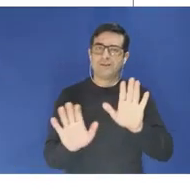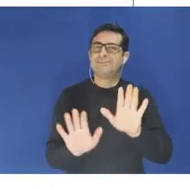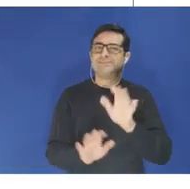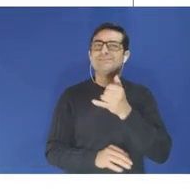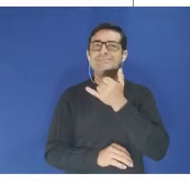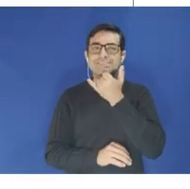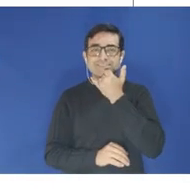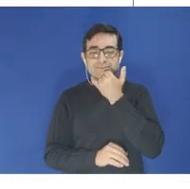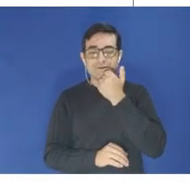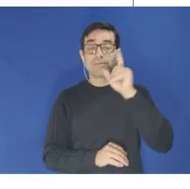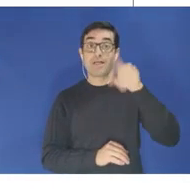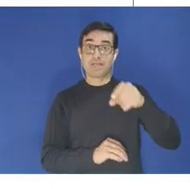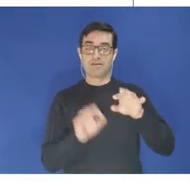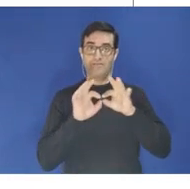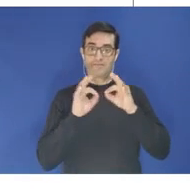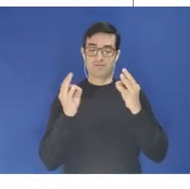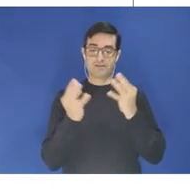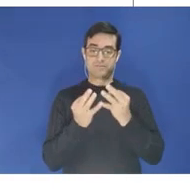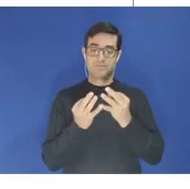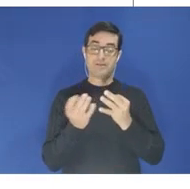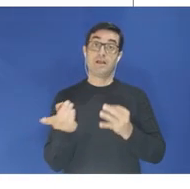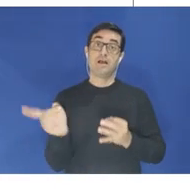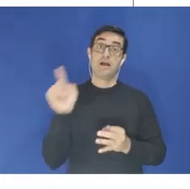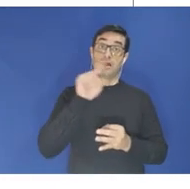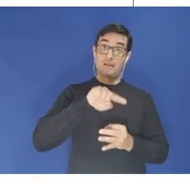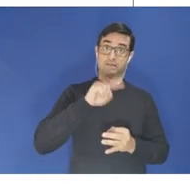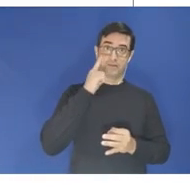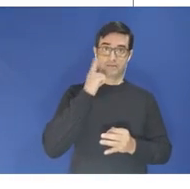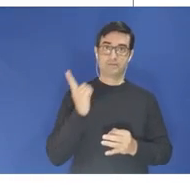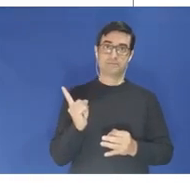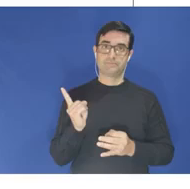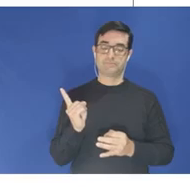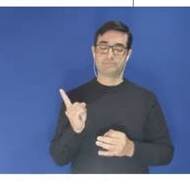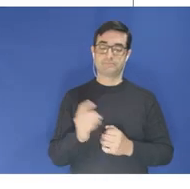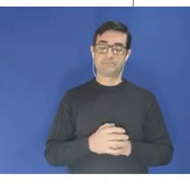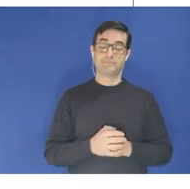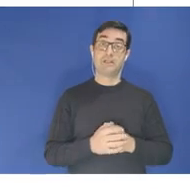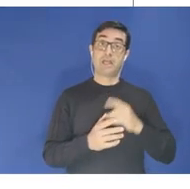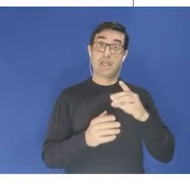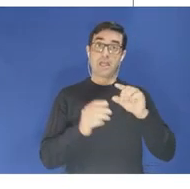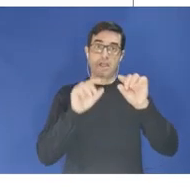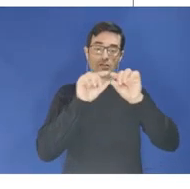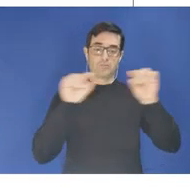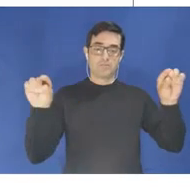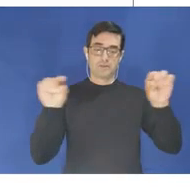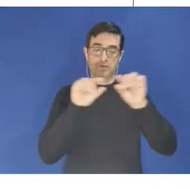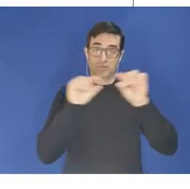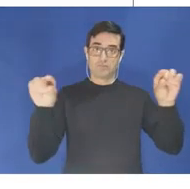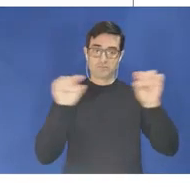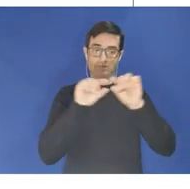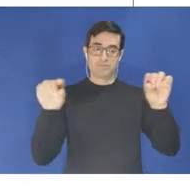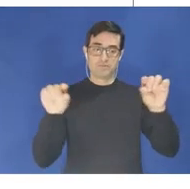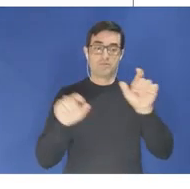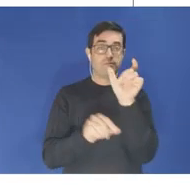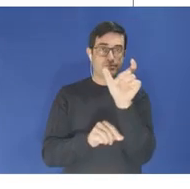não, aqui, desculpa, ó. Aqui é família e aqui eu vou falar no mesmo período, tá? Tá